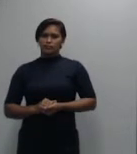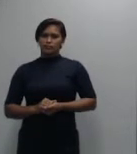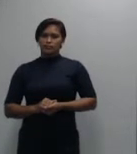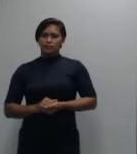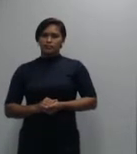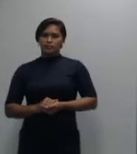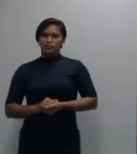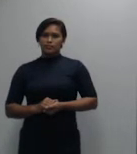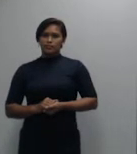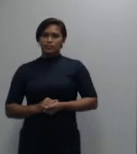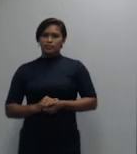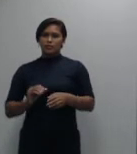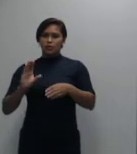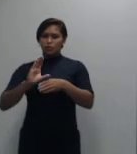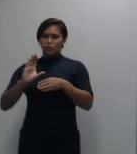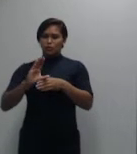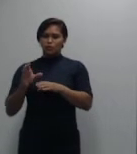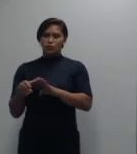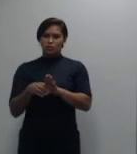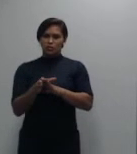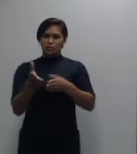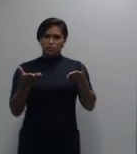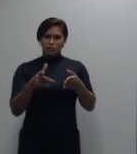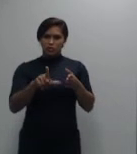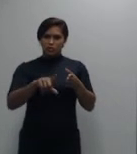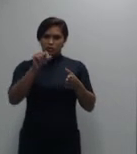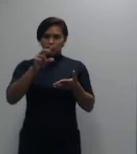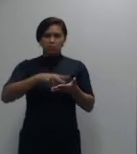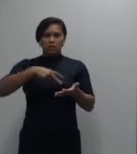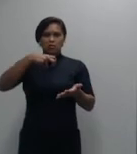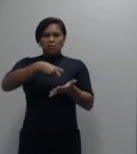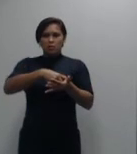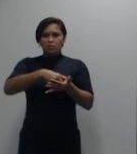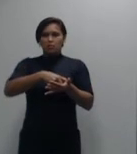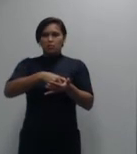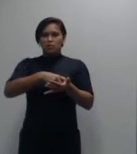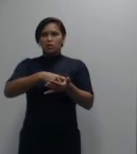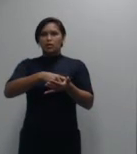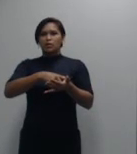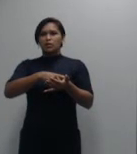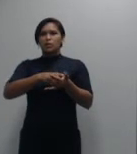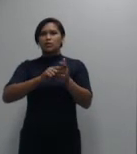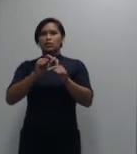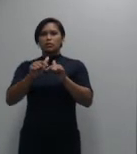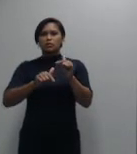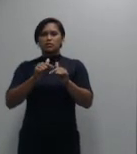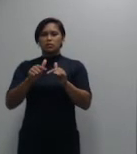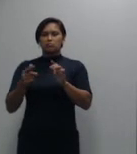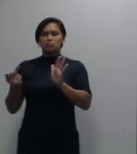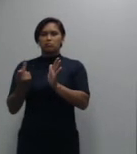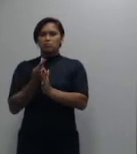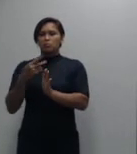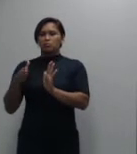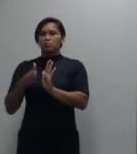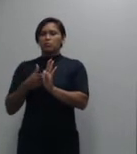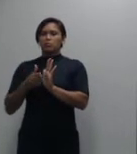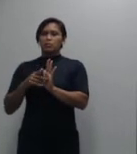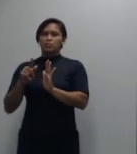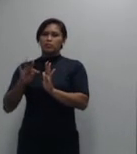e por conceder sob pena de inviabilizar o funcionamento futebol 1